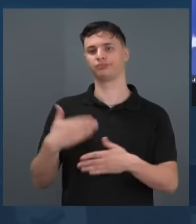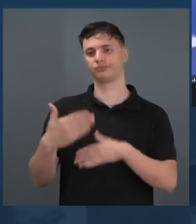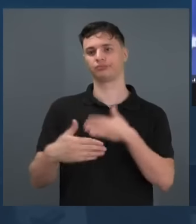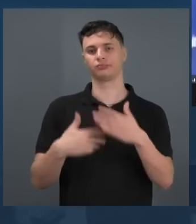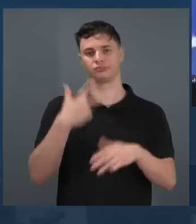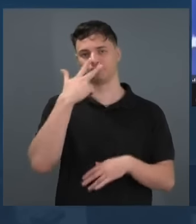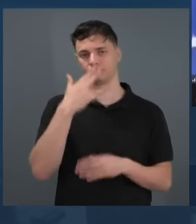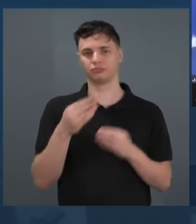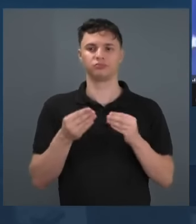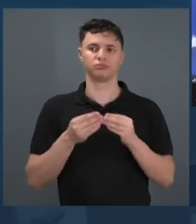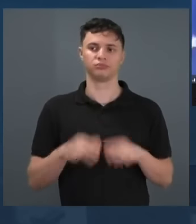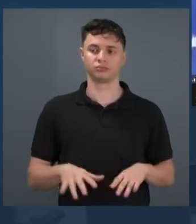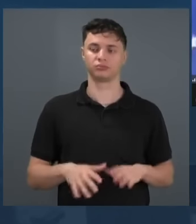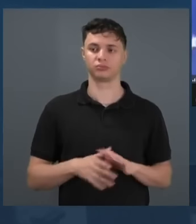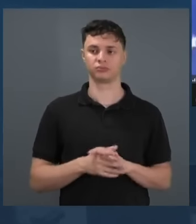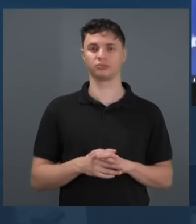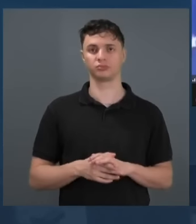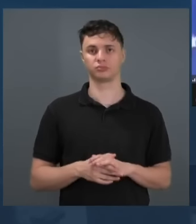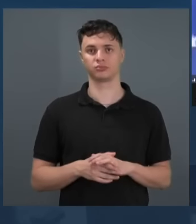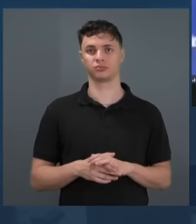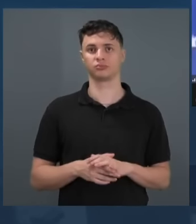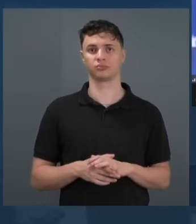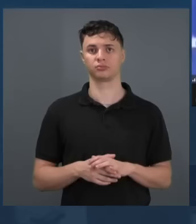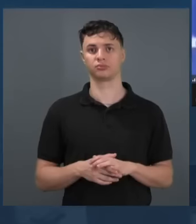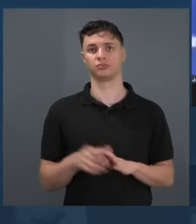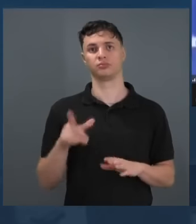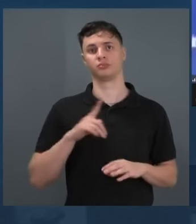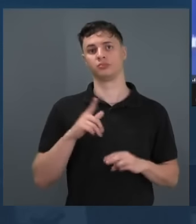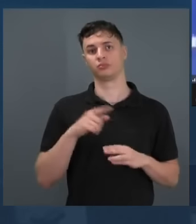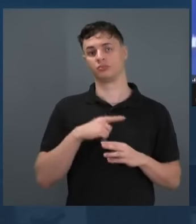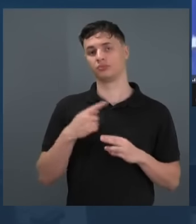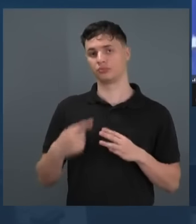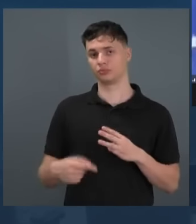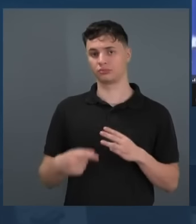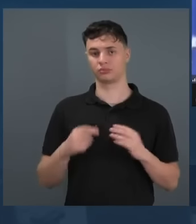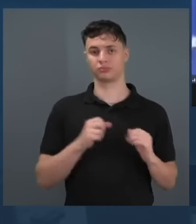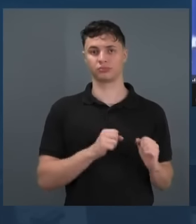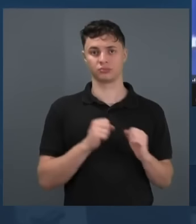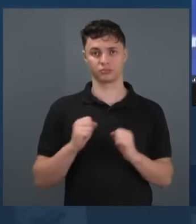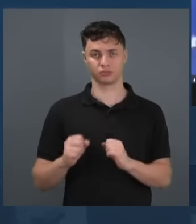vilipendiada, inclusive pelos 3 poderes da República,